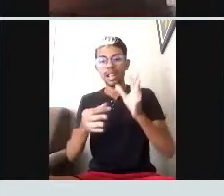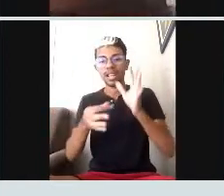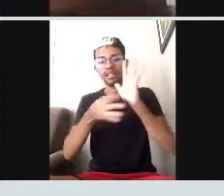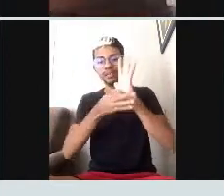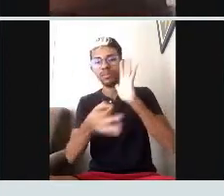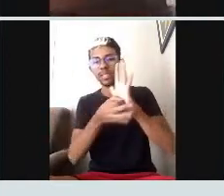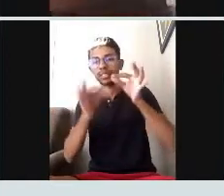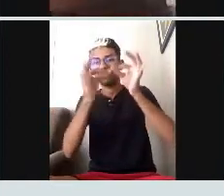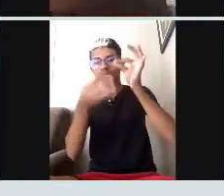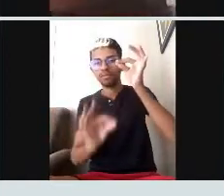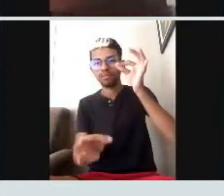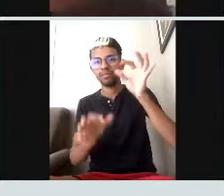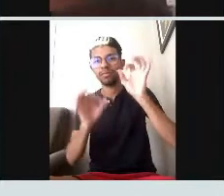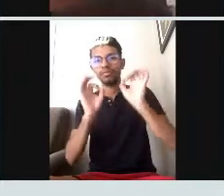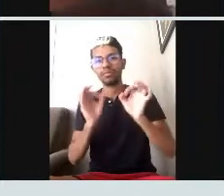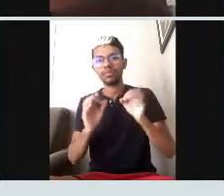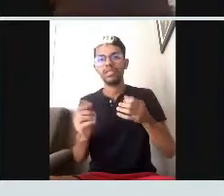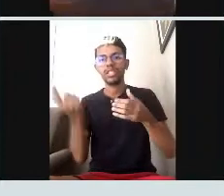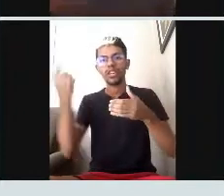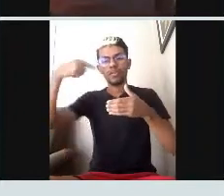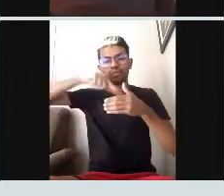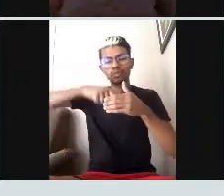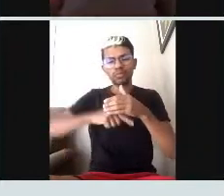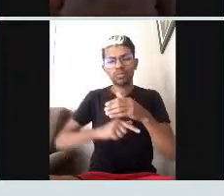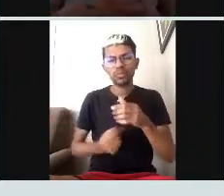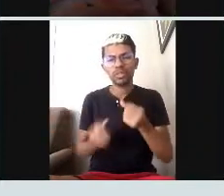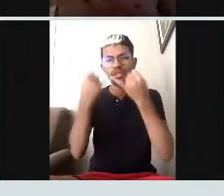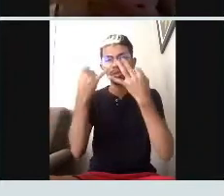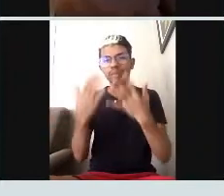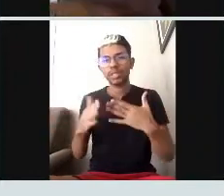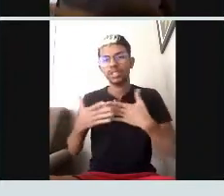mas que eu vou me aprofundar ao longo, né, do ano com